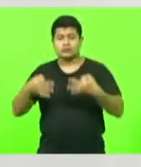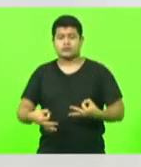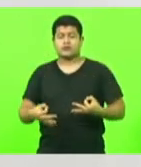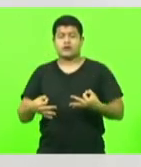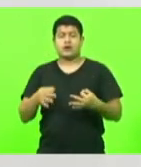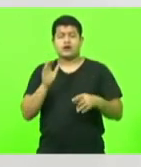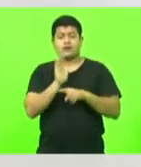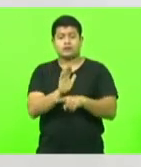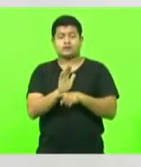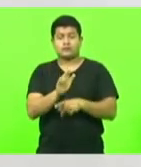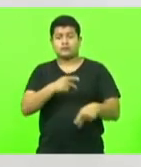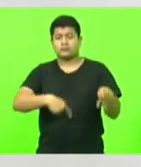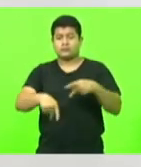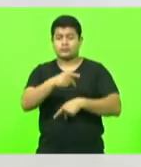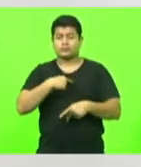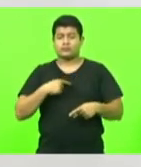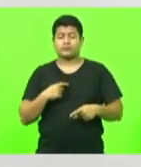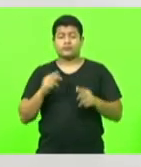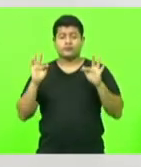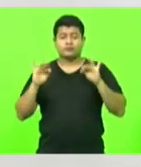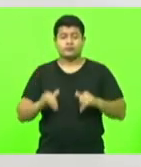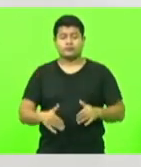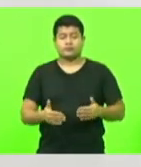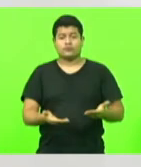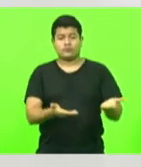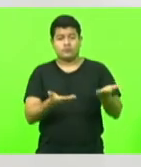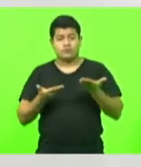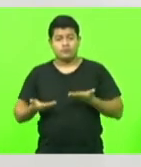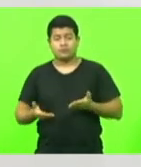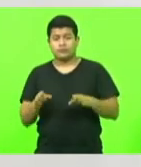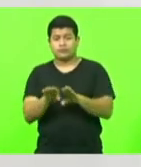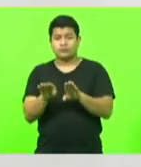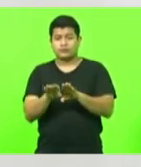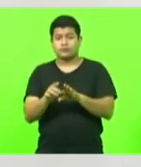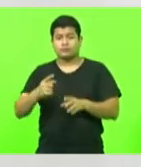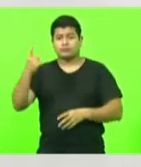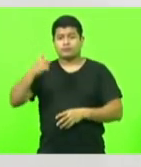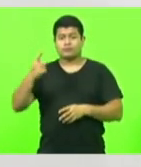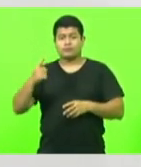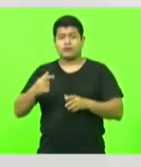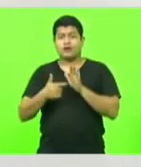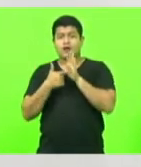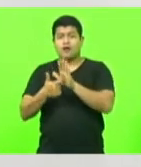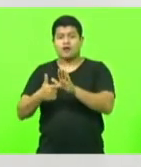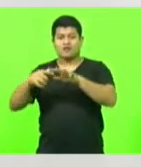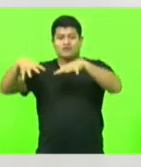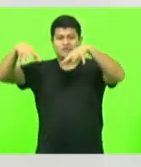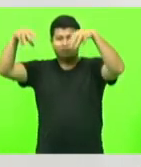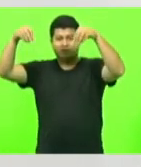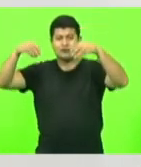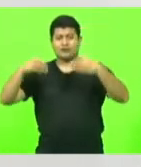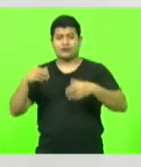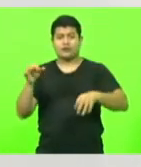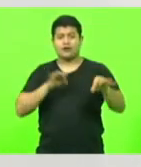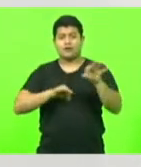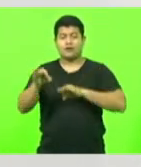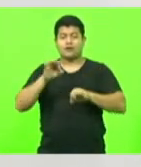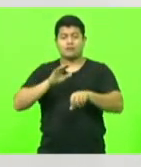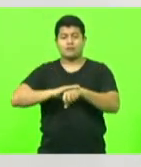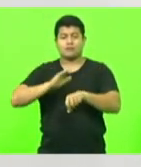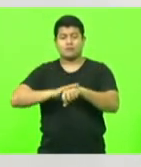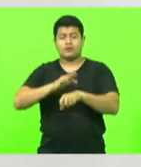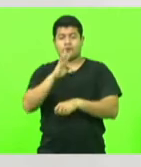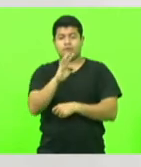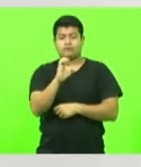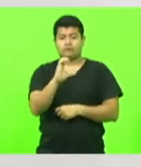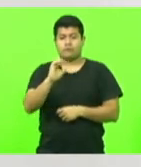Por fim, venho convidar os nobres deputados e deputadas a conhecer a primeira exposição de defesa civil, organizada pela FECAM, na Sala dos Prefeitos, com o